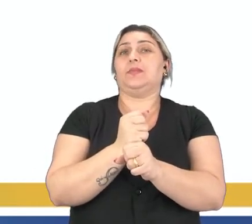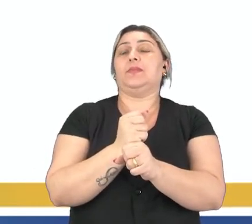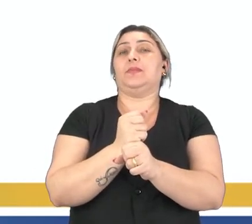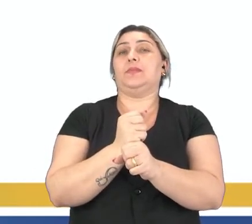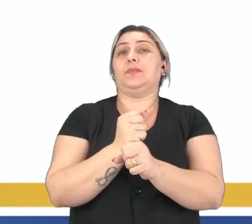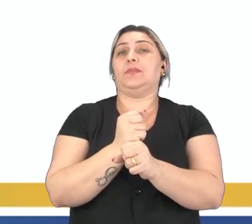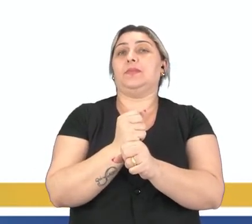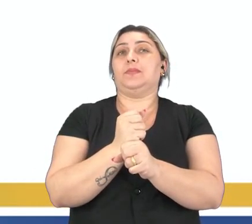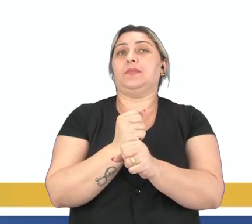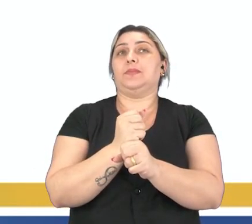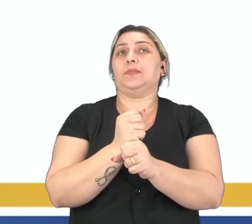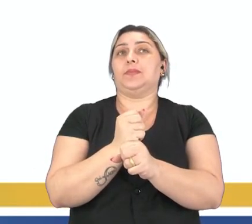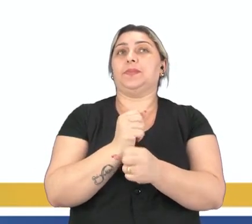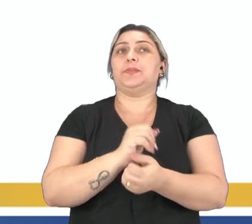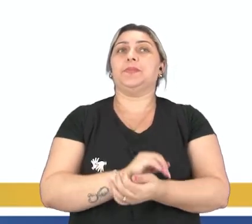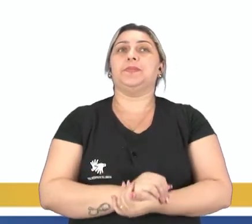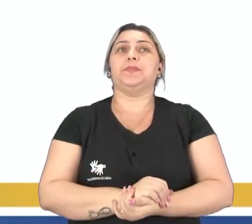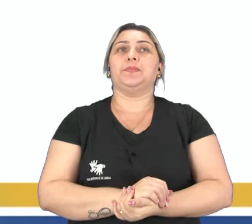de livros.